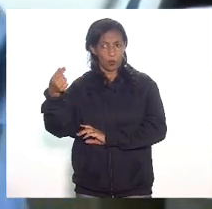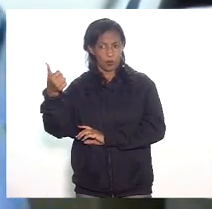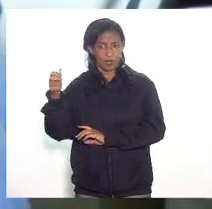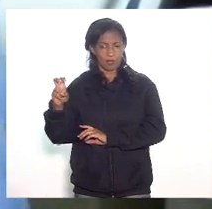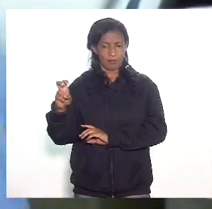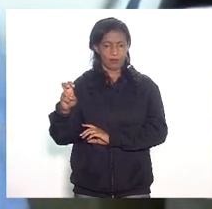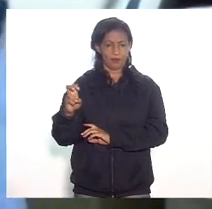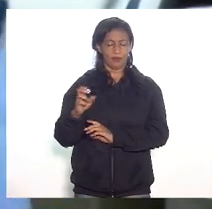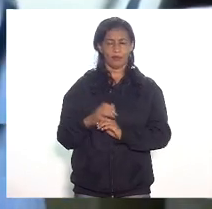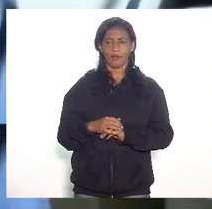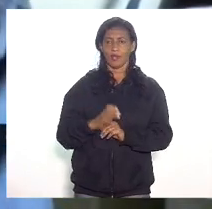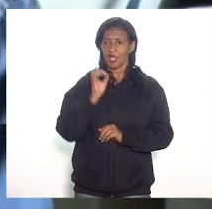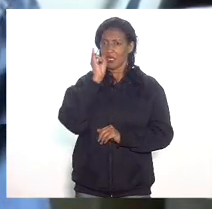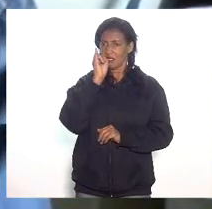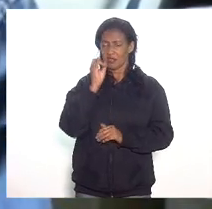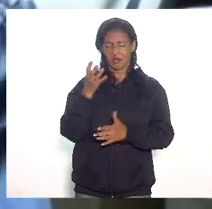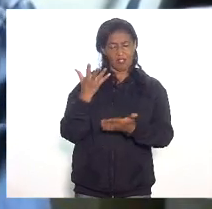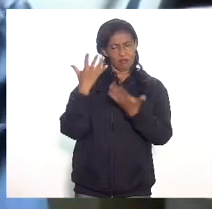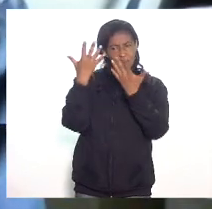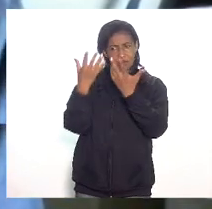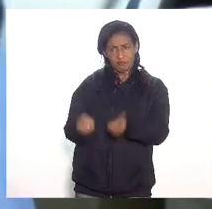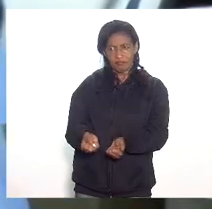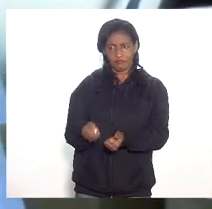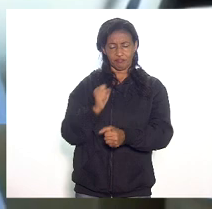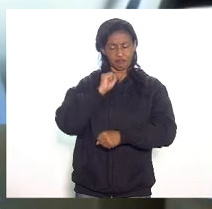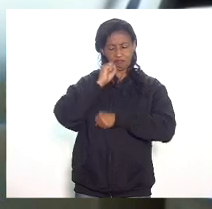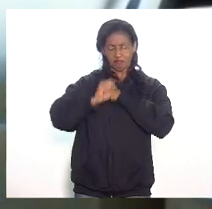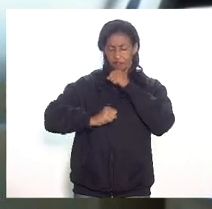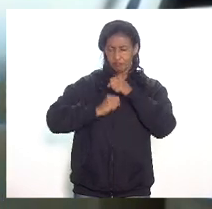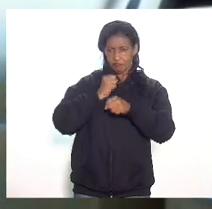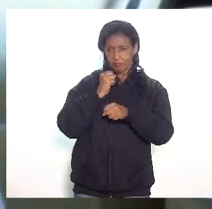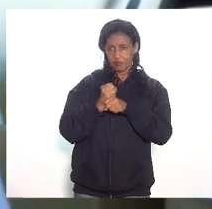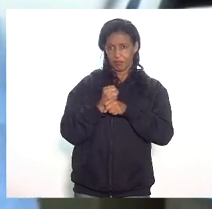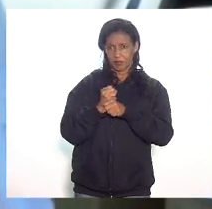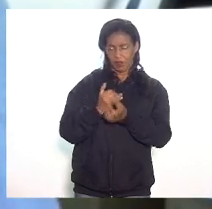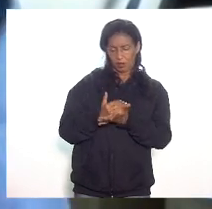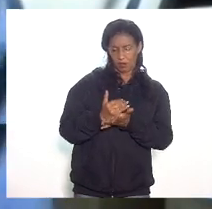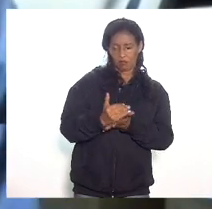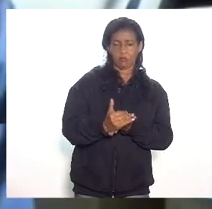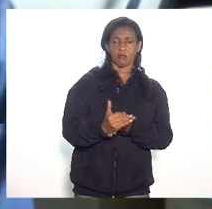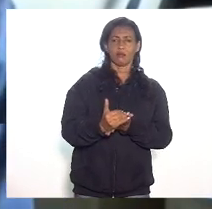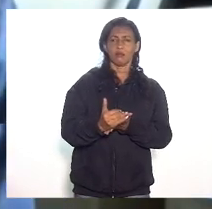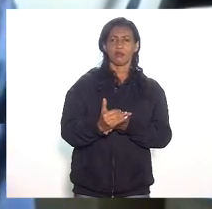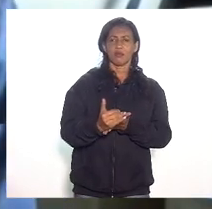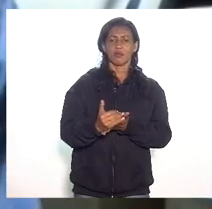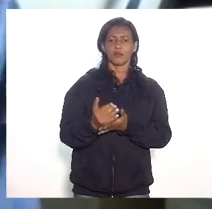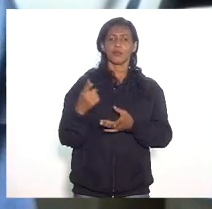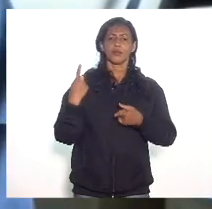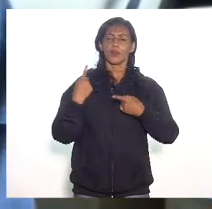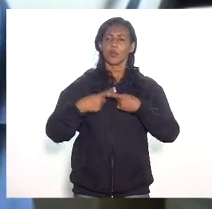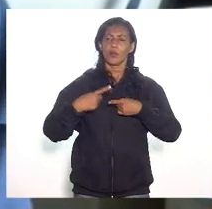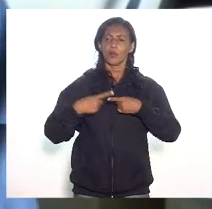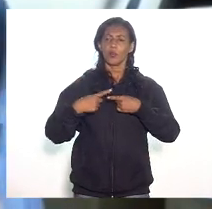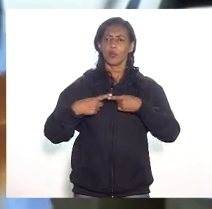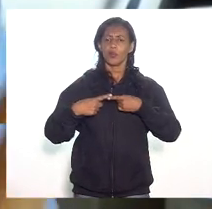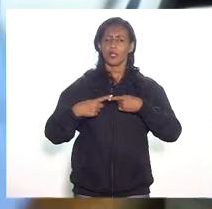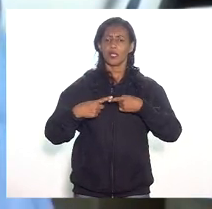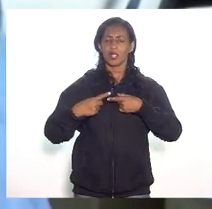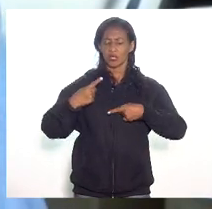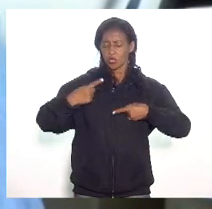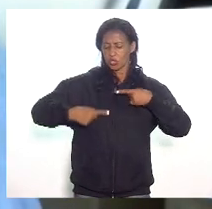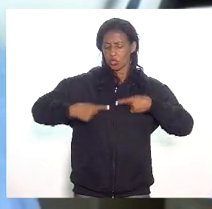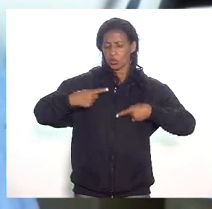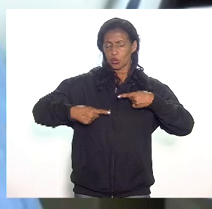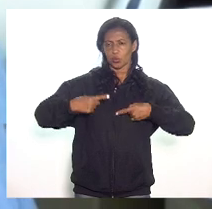Se vai entrar em vigor no ano que vem, por que discutir este